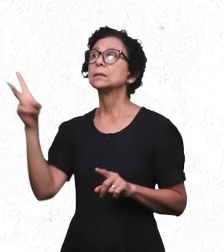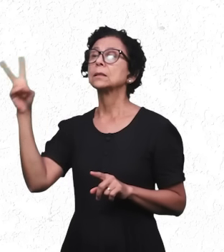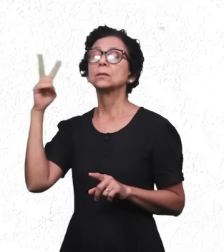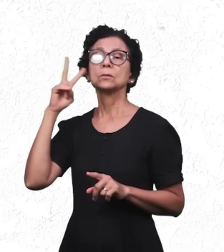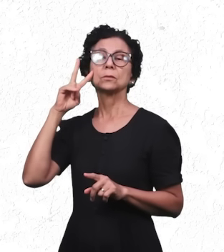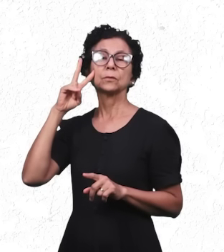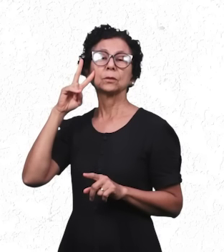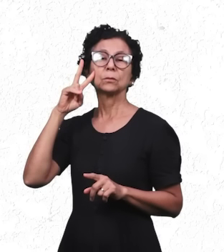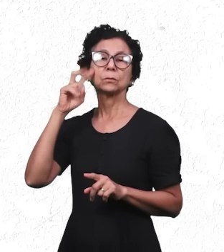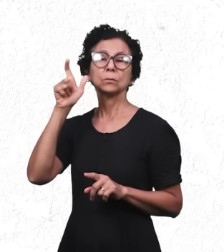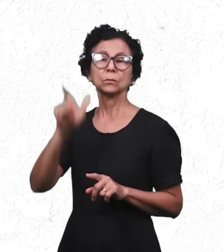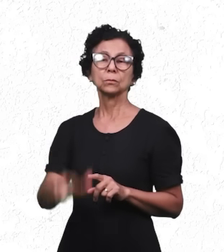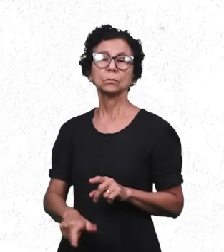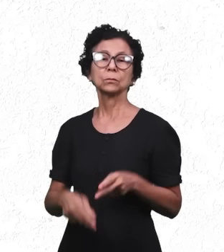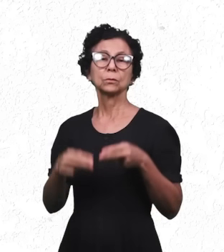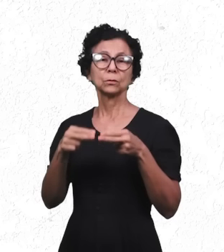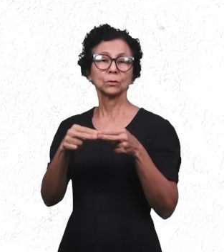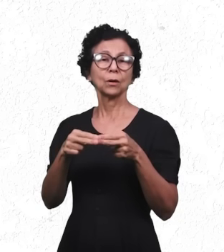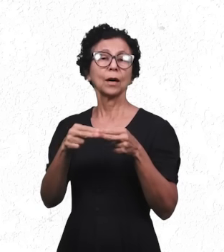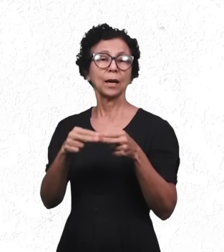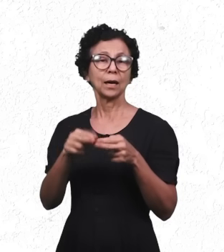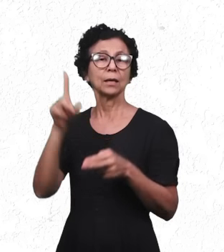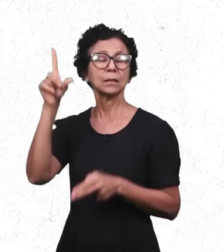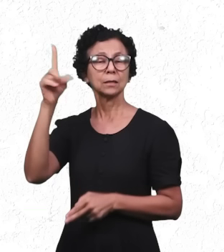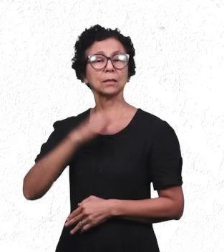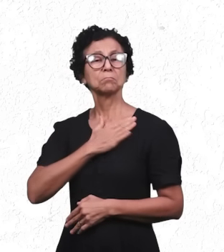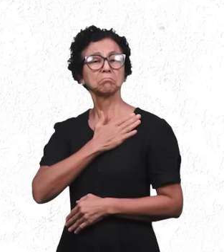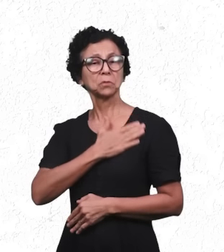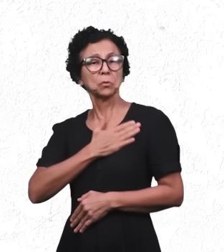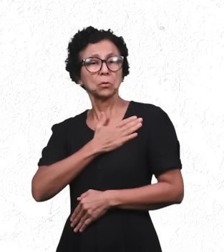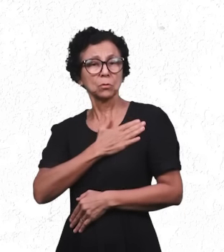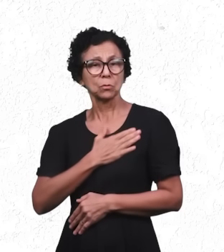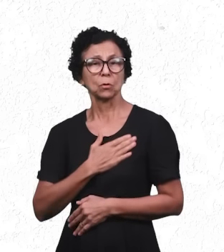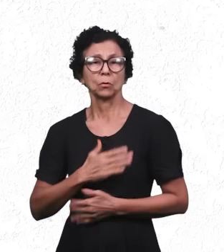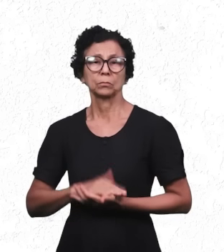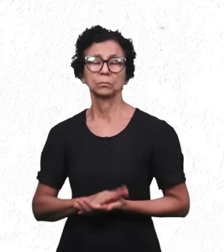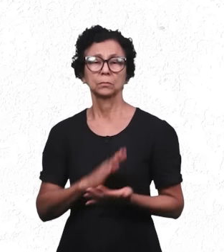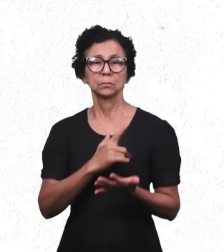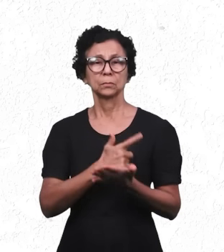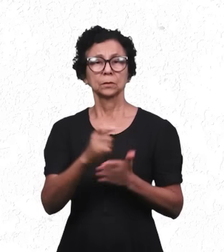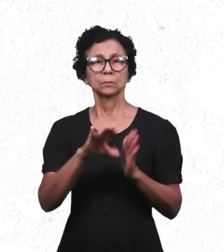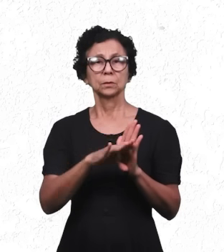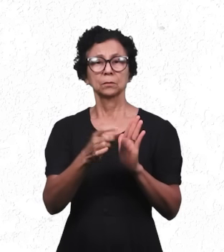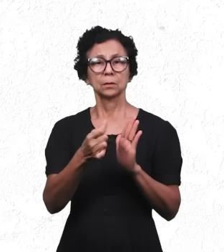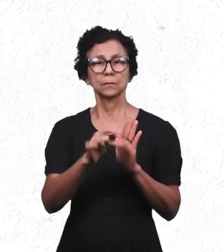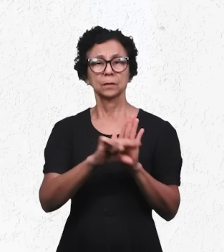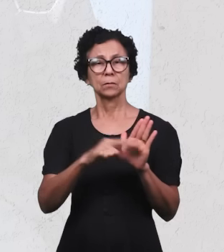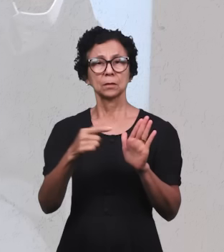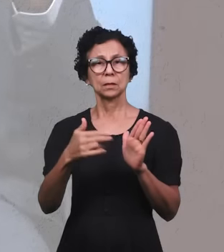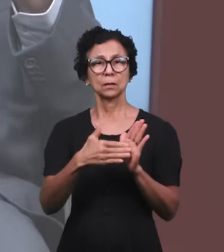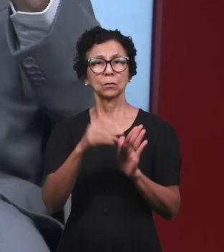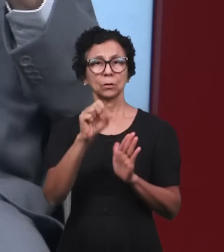Senhor. Gênesis, capítulo 6, versos 7 e